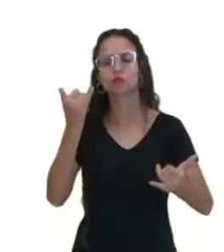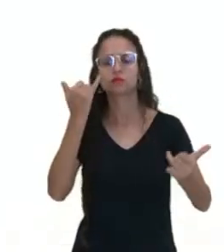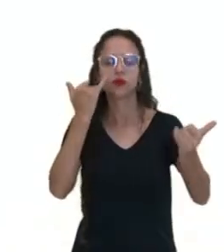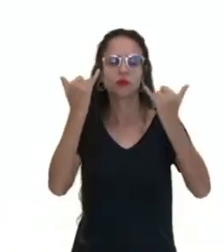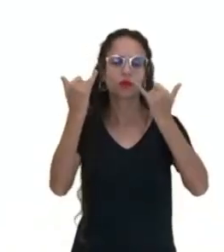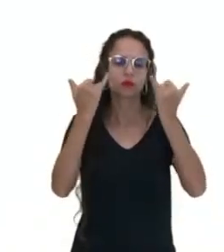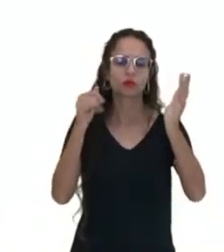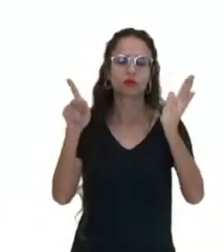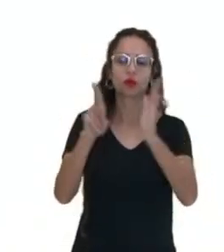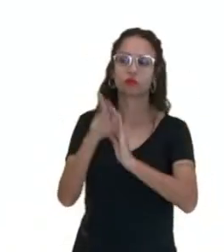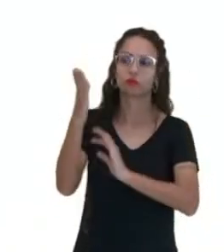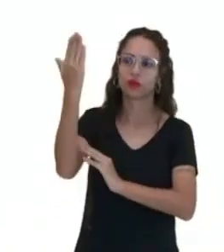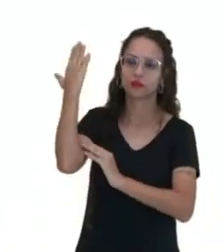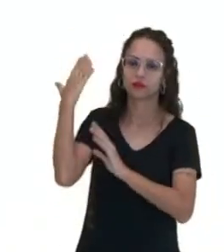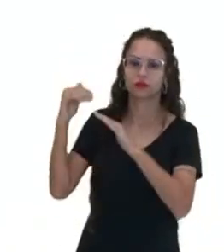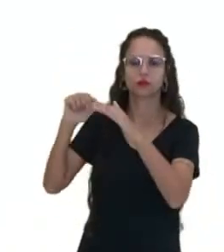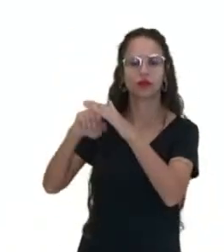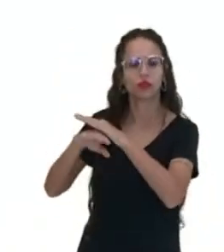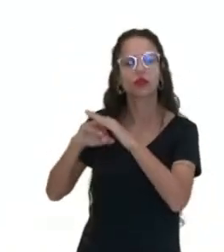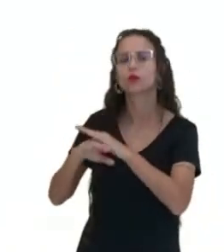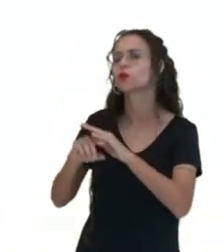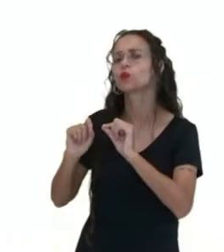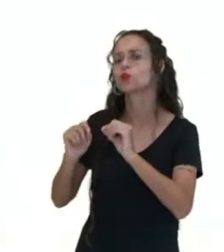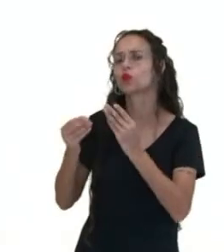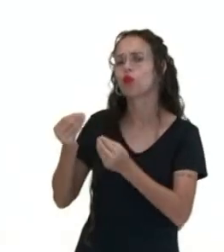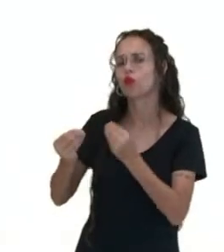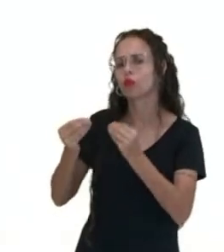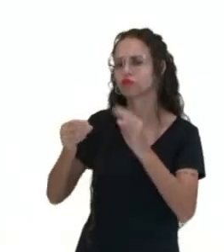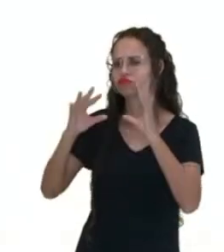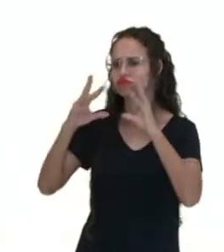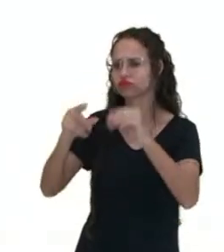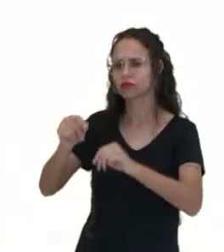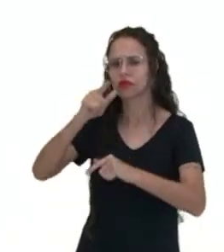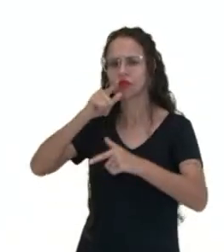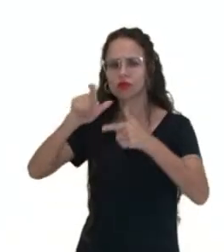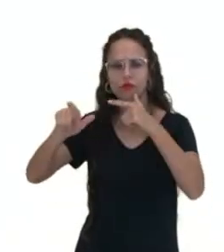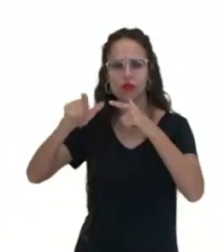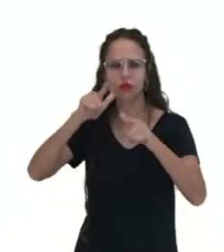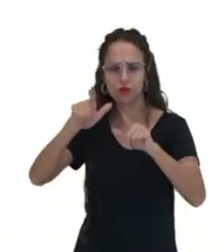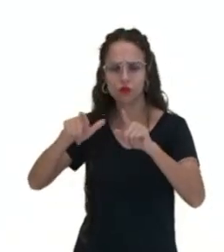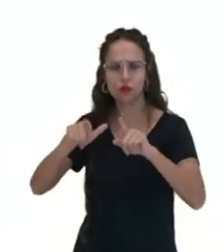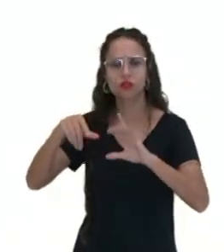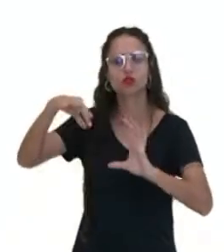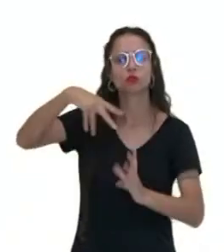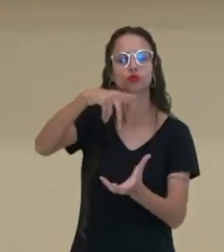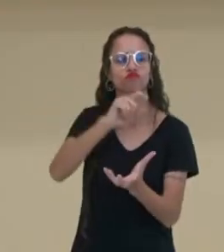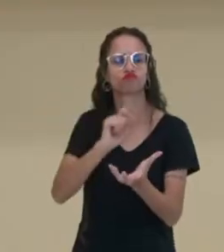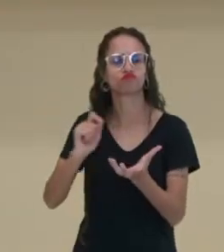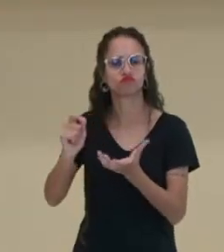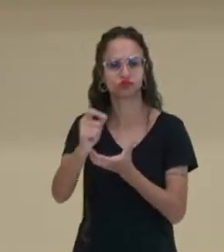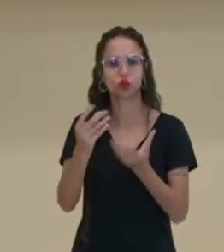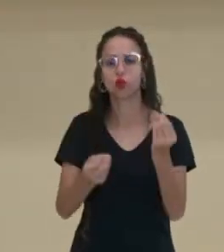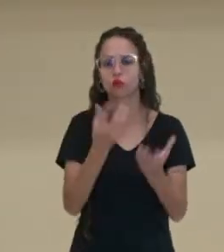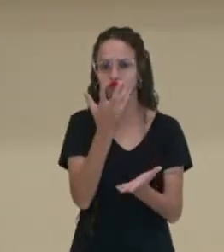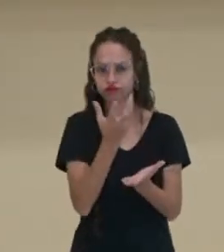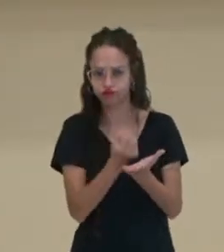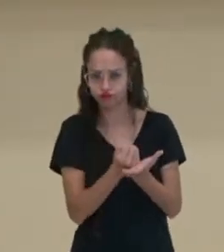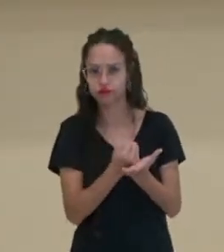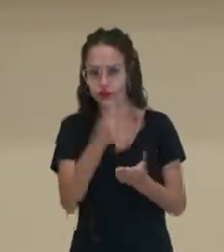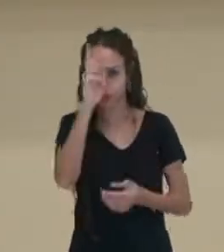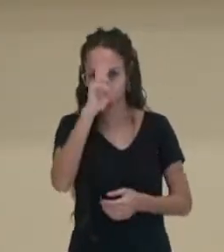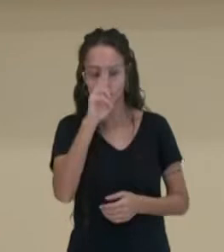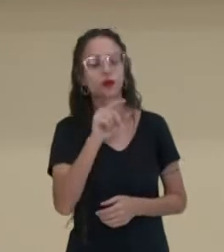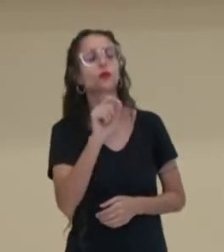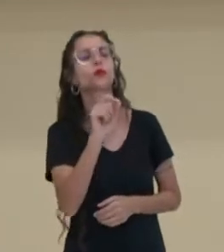passado, arquivada em todas as línguas, por todo mundo, por intermédio de registros históricos. Professor, professor, vai